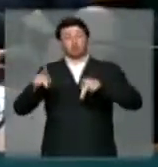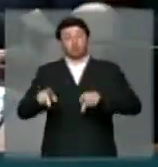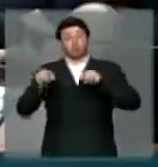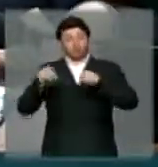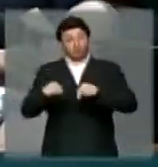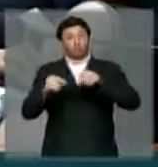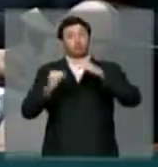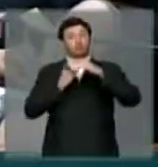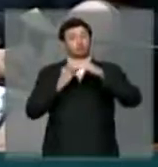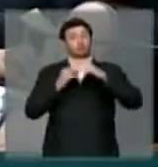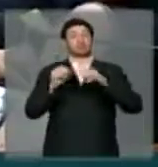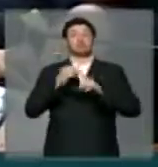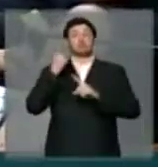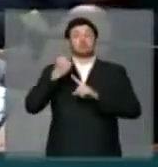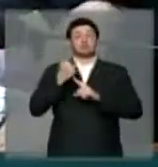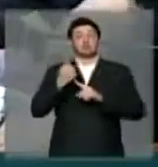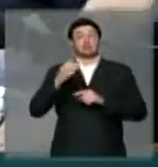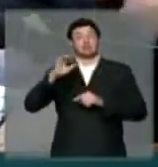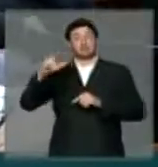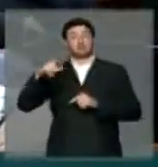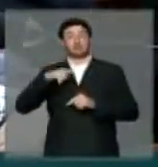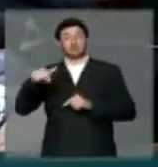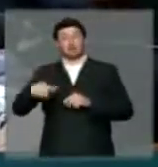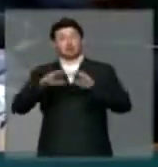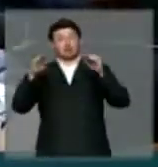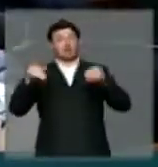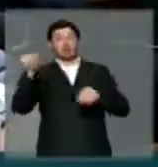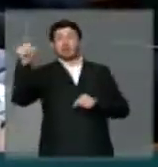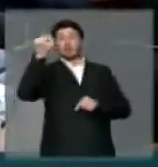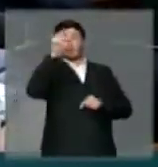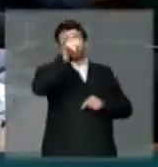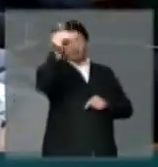de entidades, inclusive, que estão aqui representadas na mesa, inclusive,